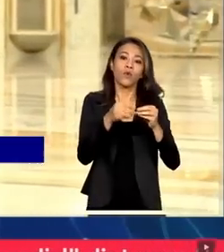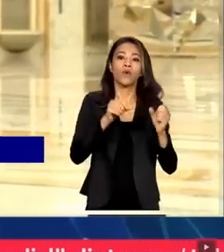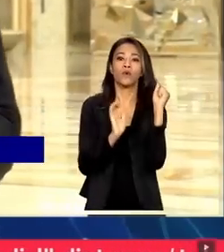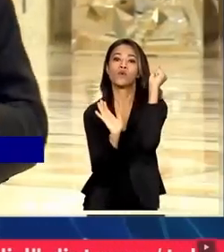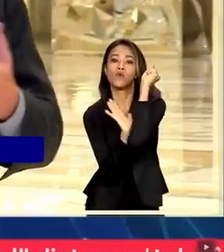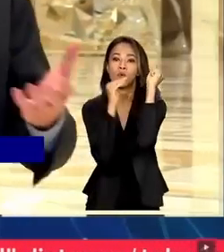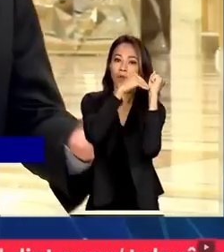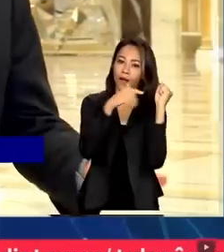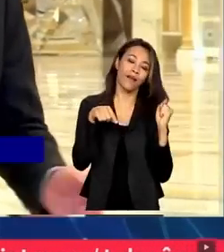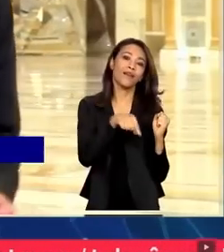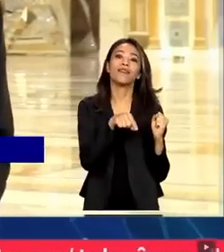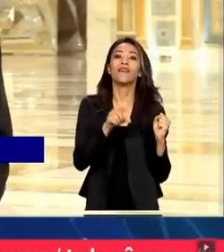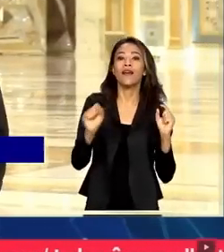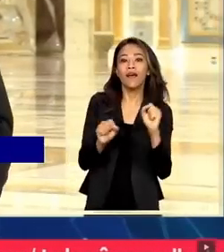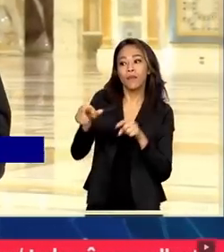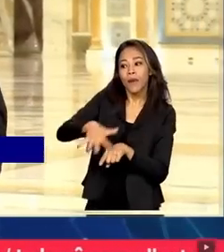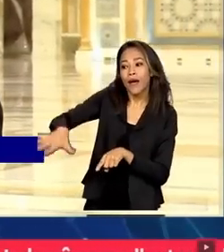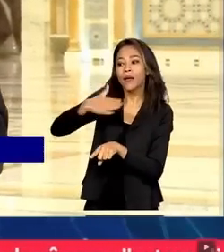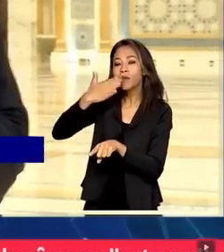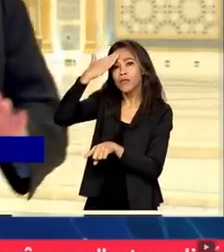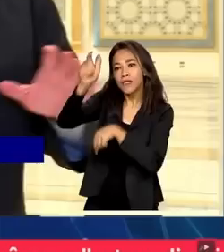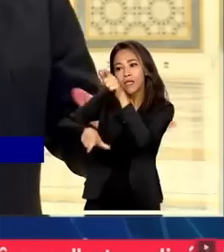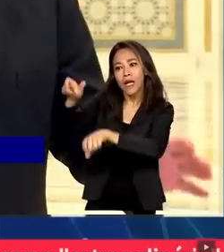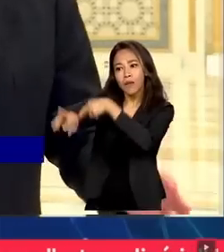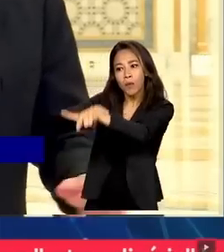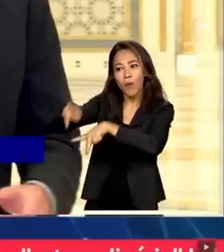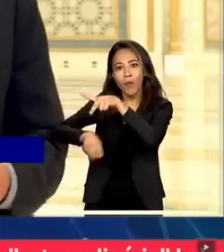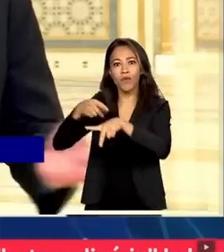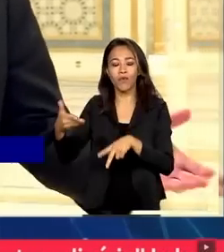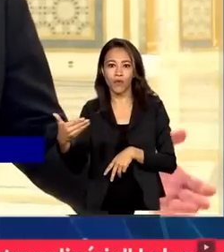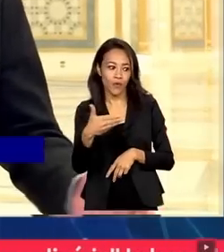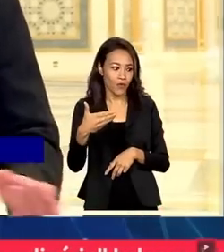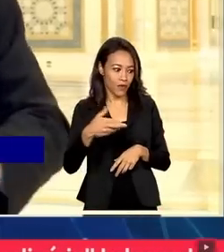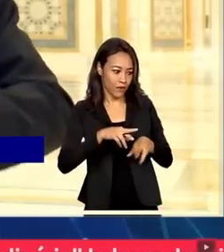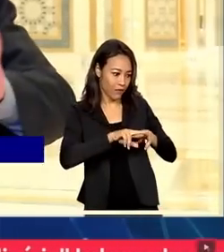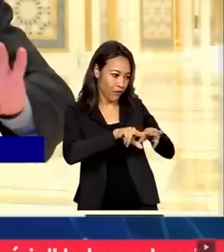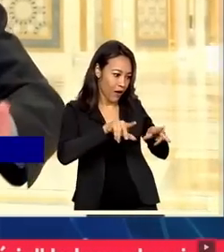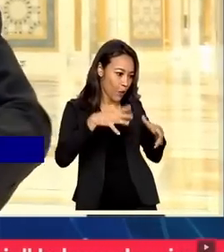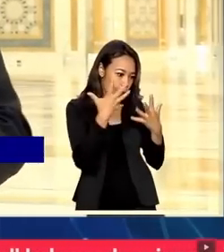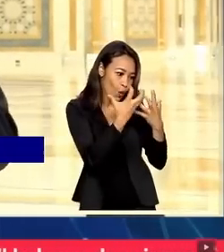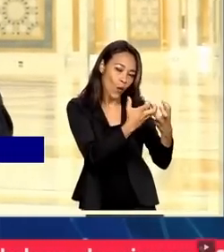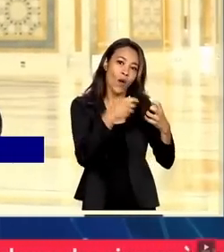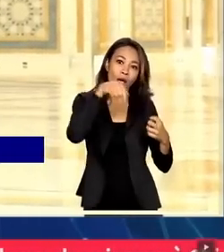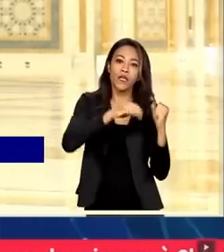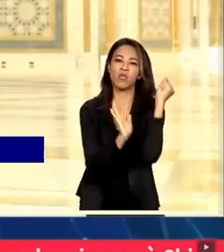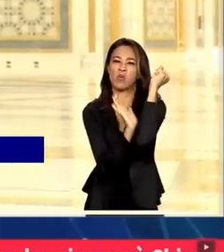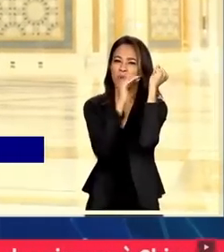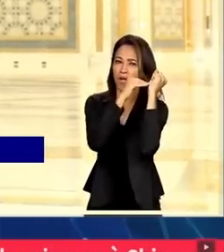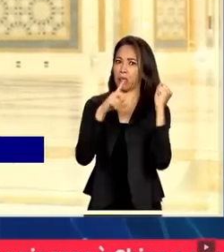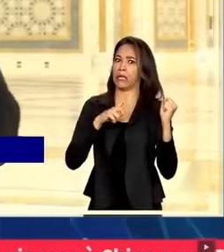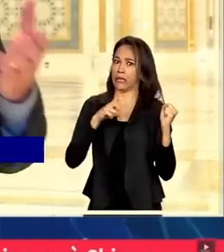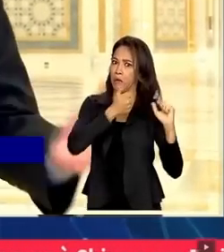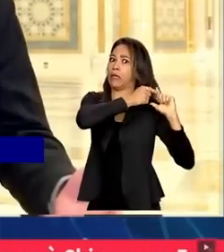uma espécie de hora do recreio para os árabes, com todas as suas tentações e pecados. Já Abu Dhabi é muito mais